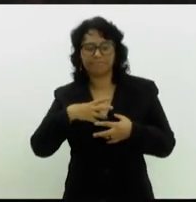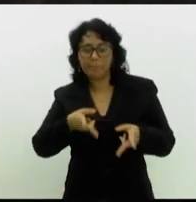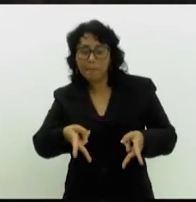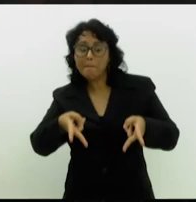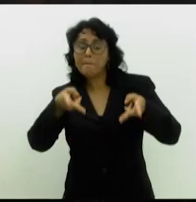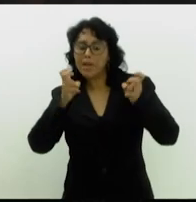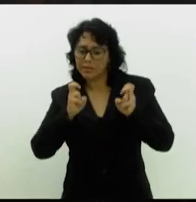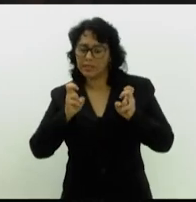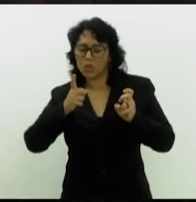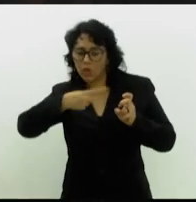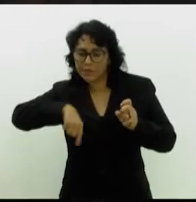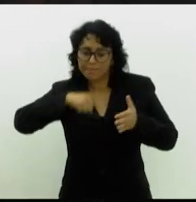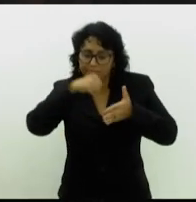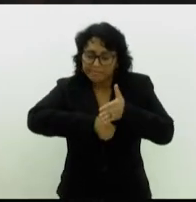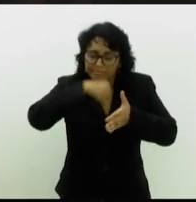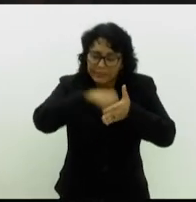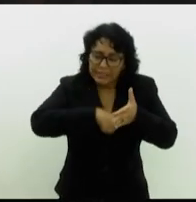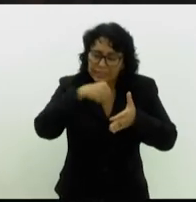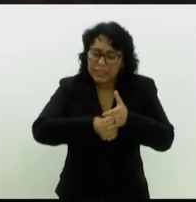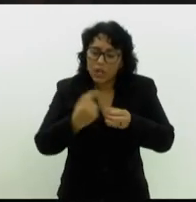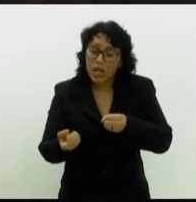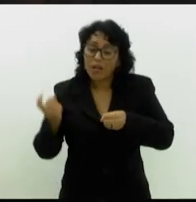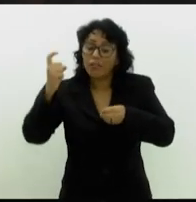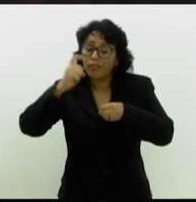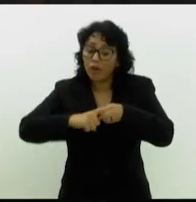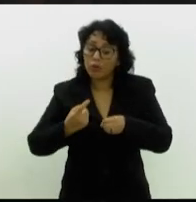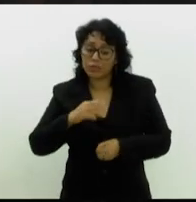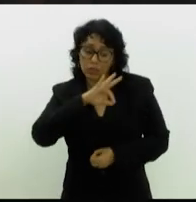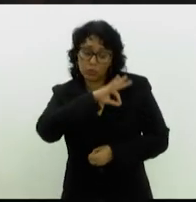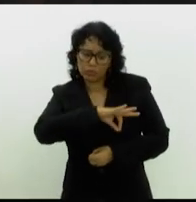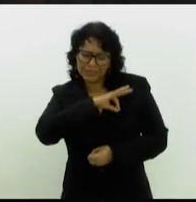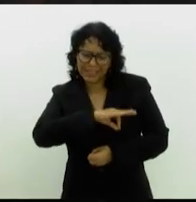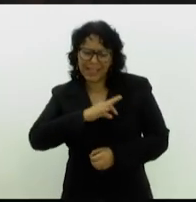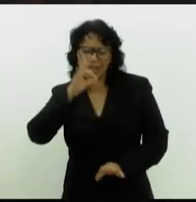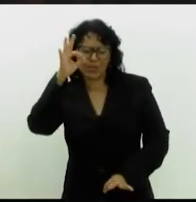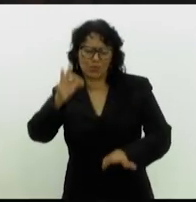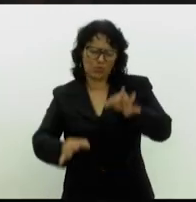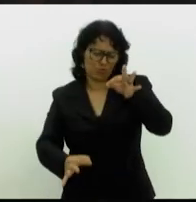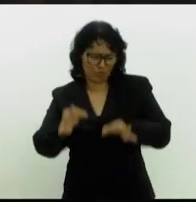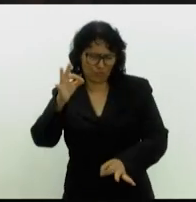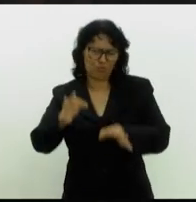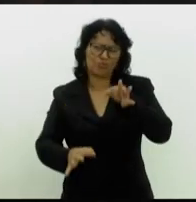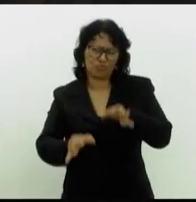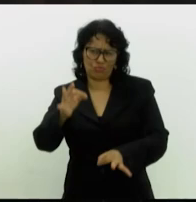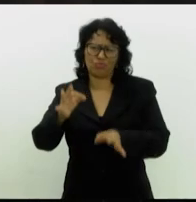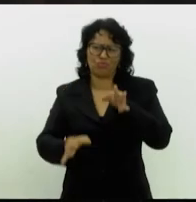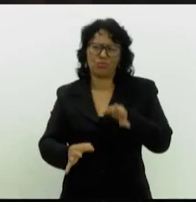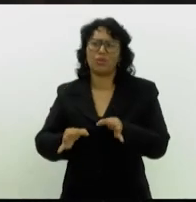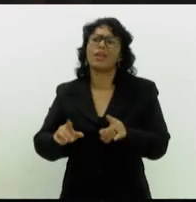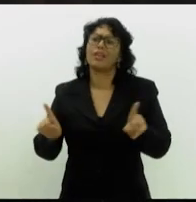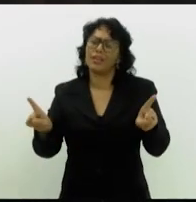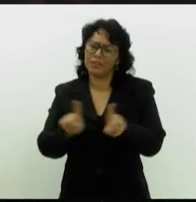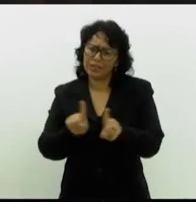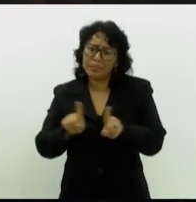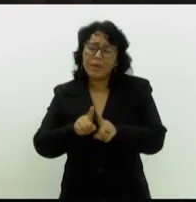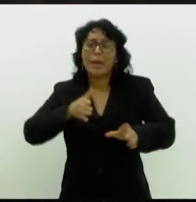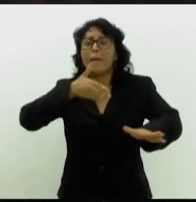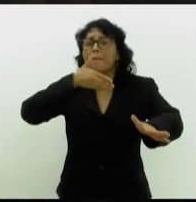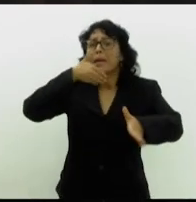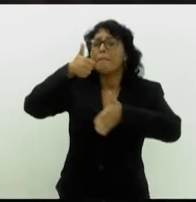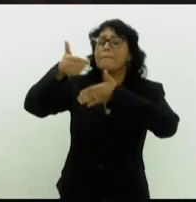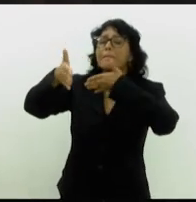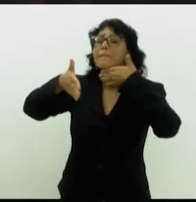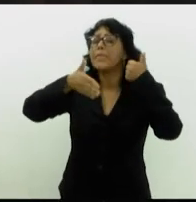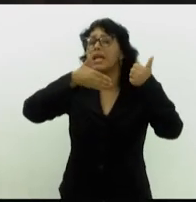salarial mas concomitantemente a gente também tá na luta para melhorar o desempenho